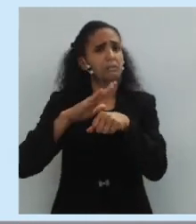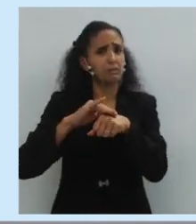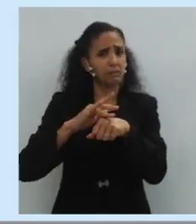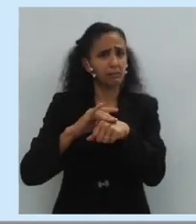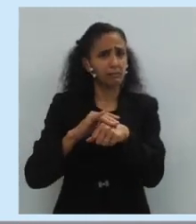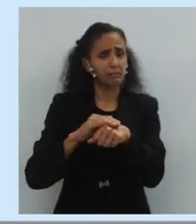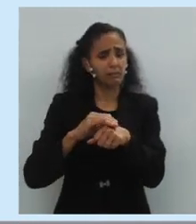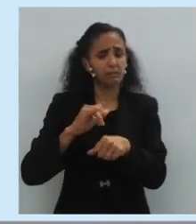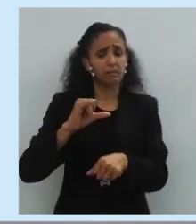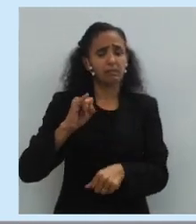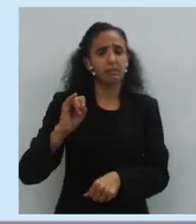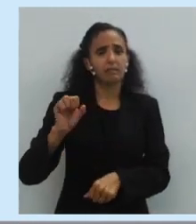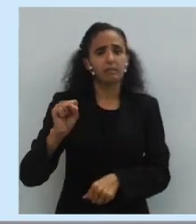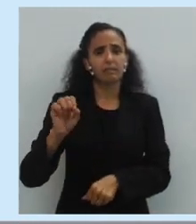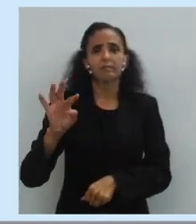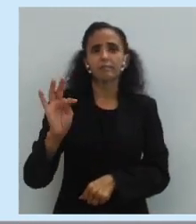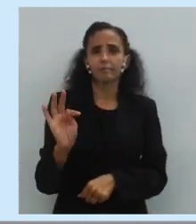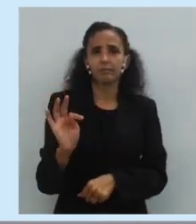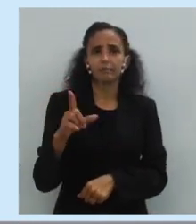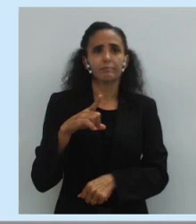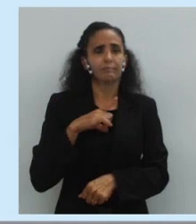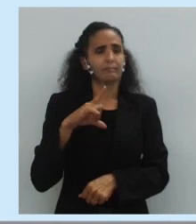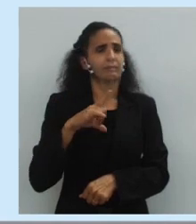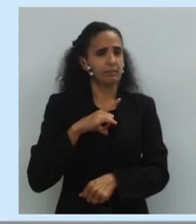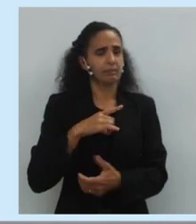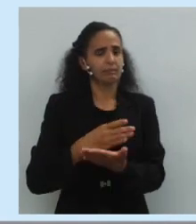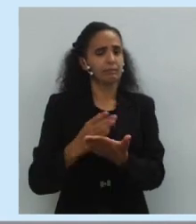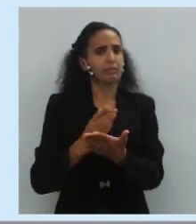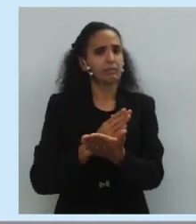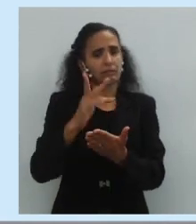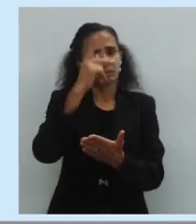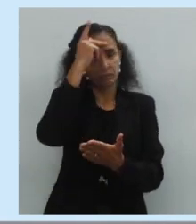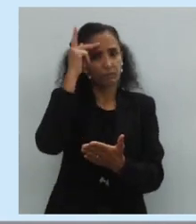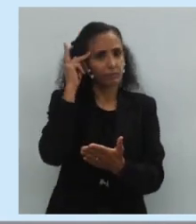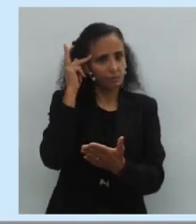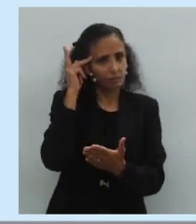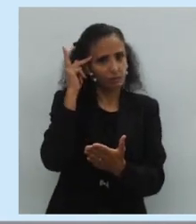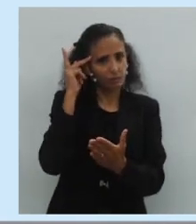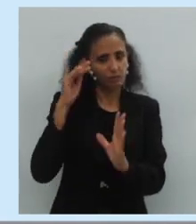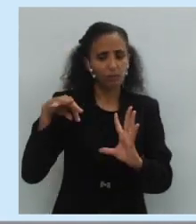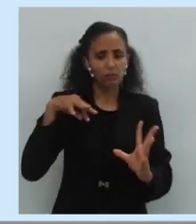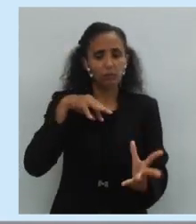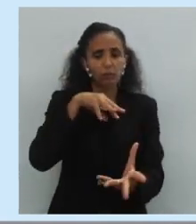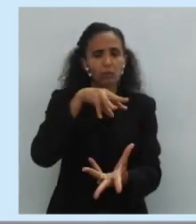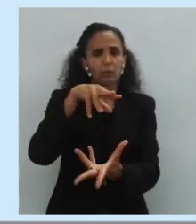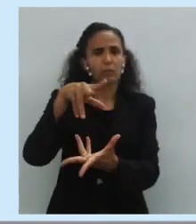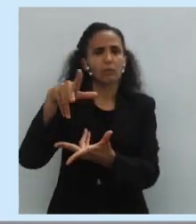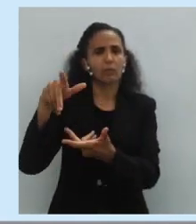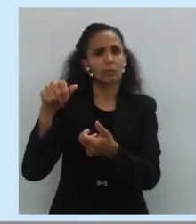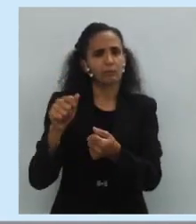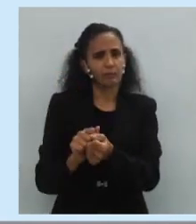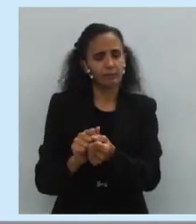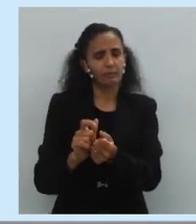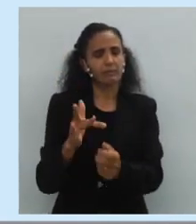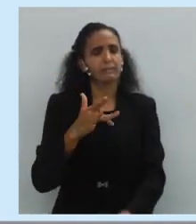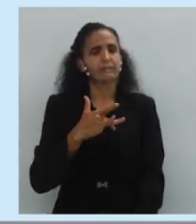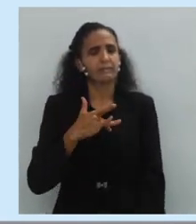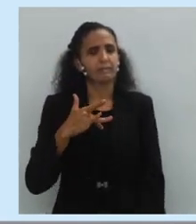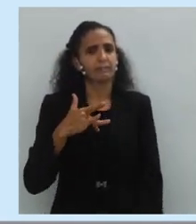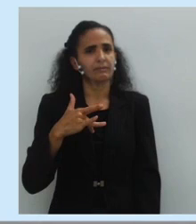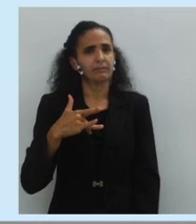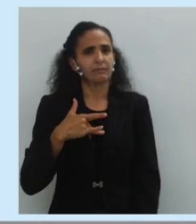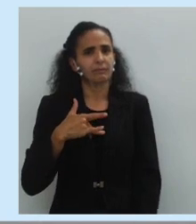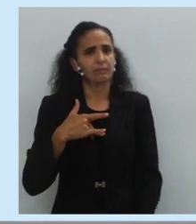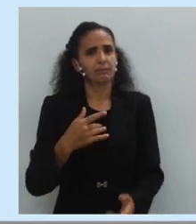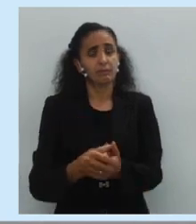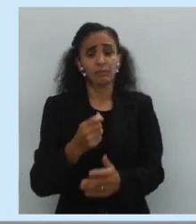trata de uma IST que quase todo mundo tem, isso segundo os dados aí da Organização